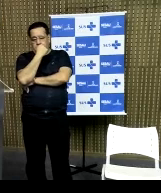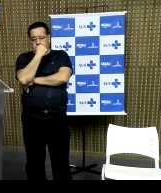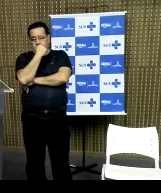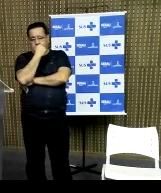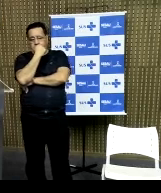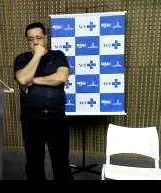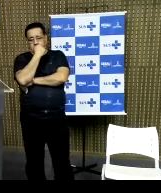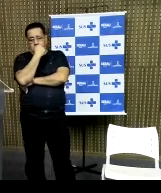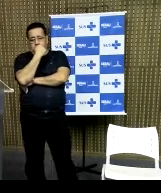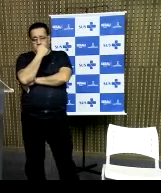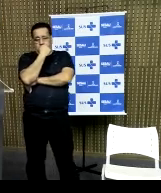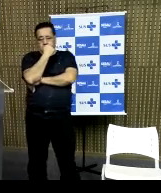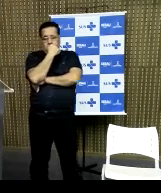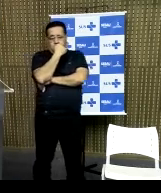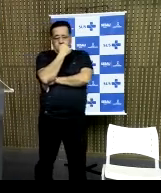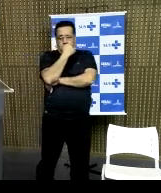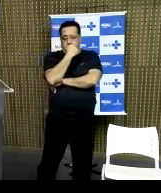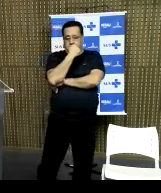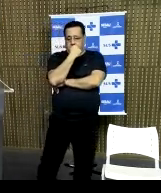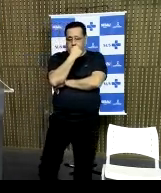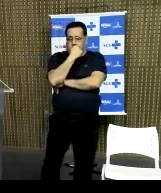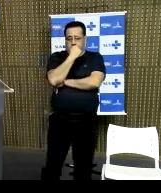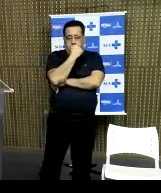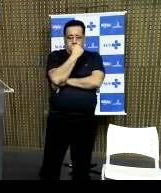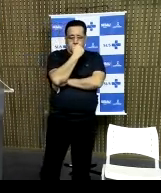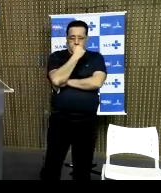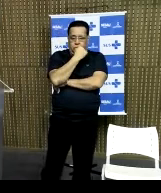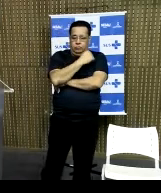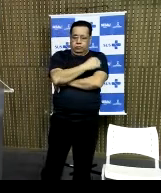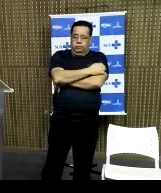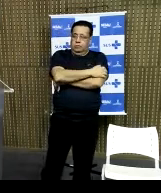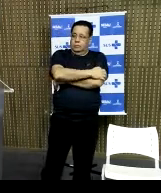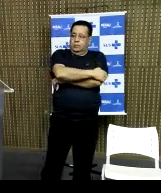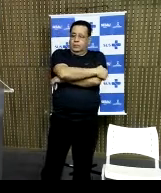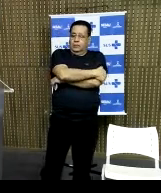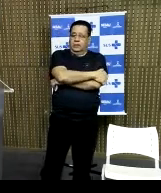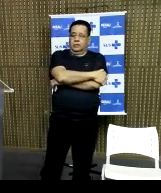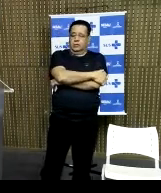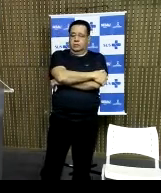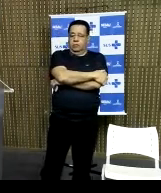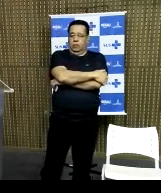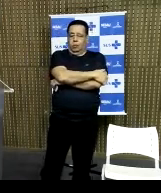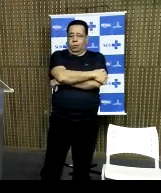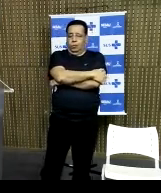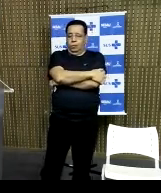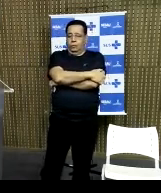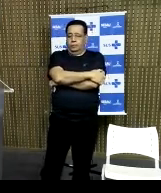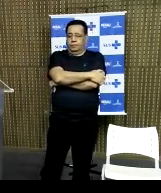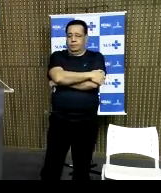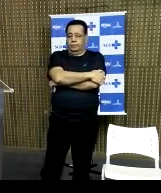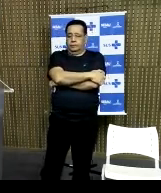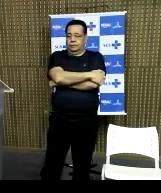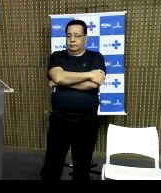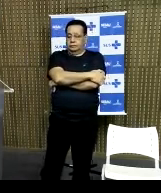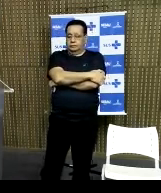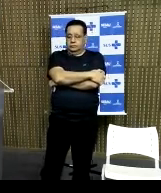PSE, a gente já pactuou a escola Lenita, uma escola municipal, e as ações vão ser realizadas